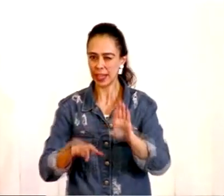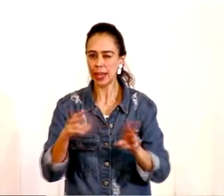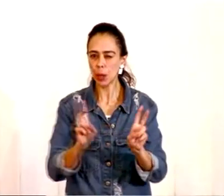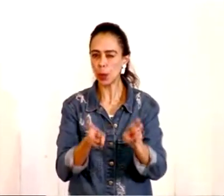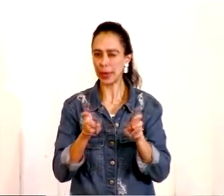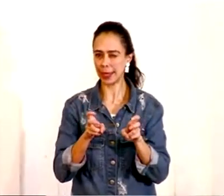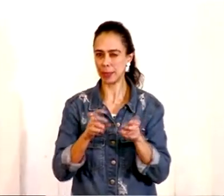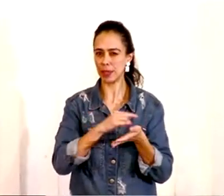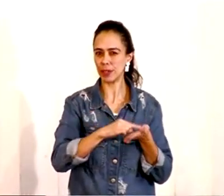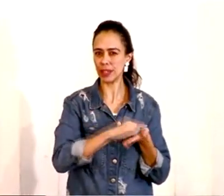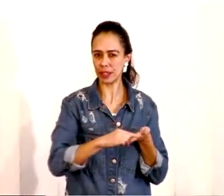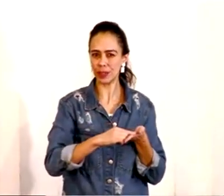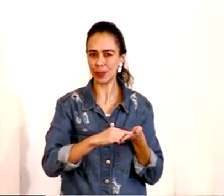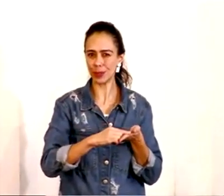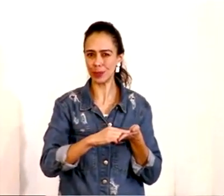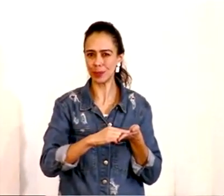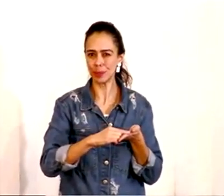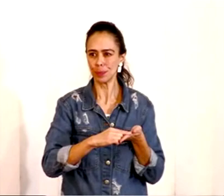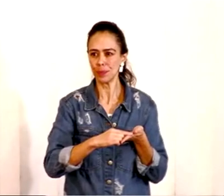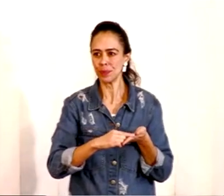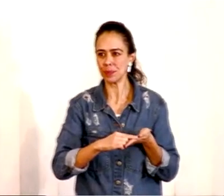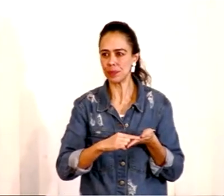nos diz que